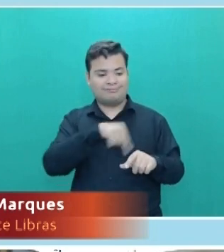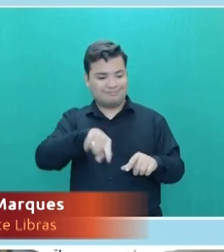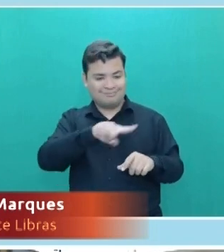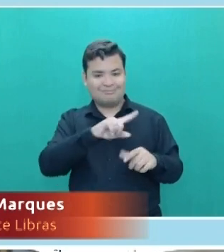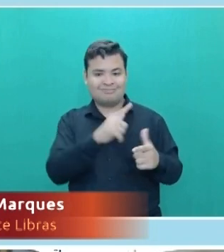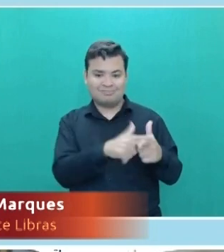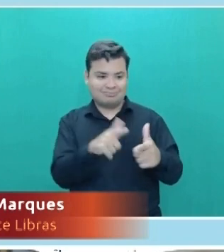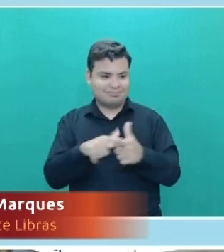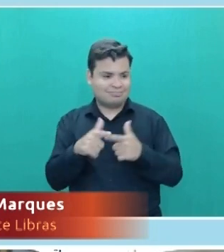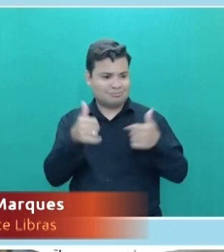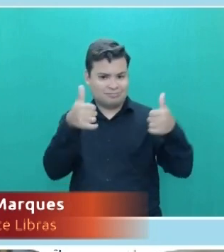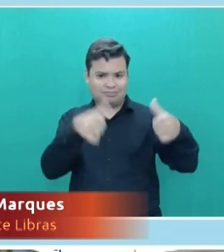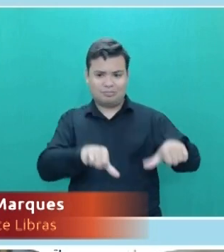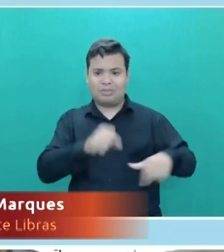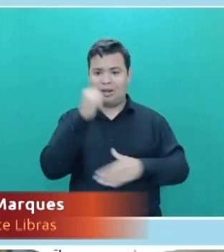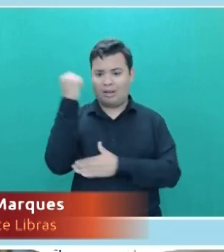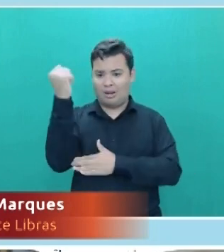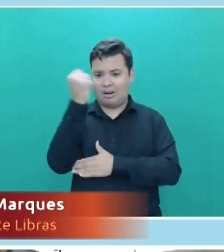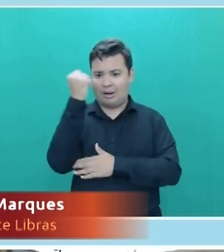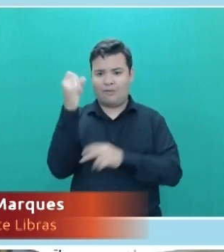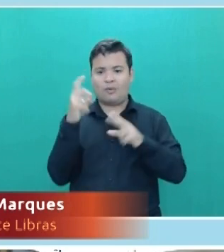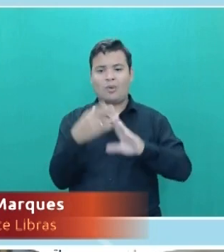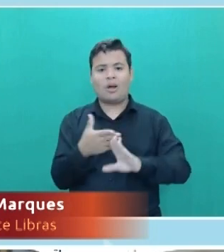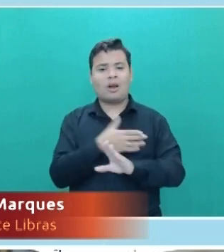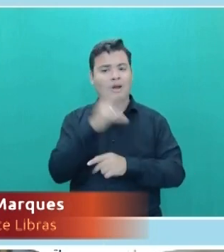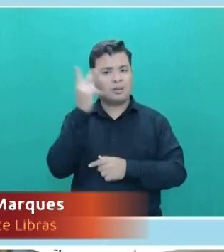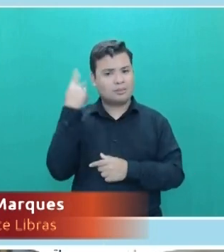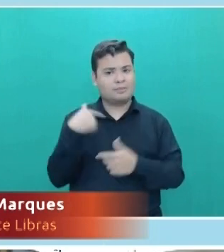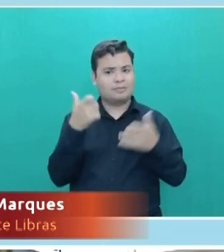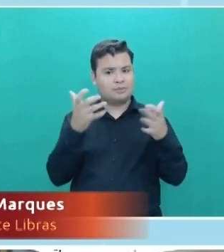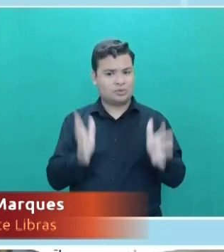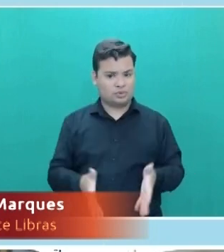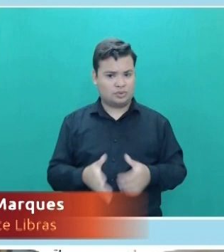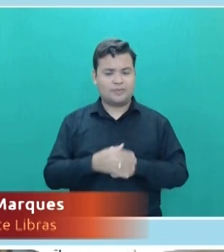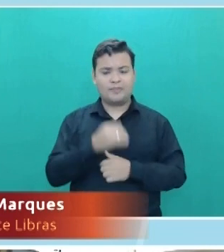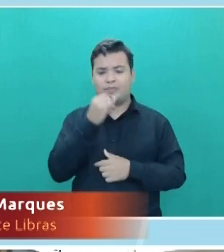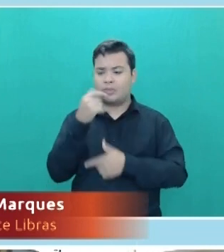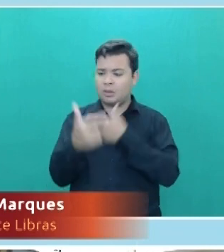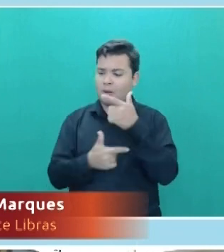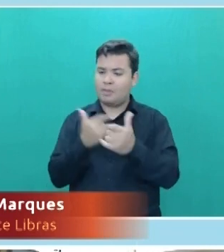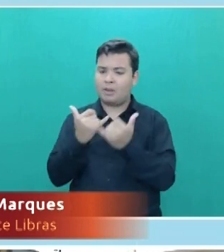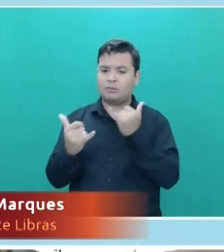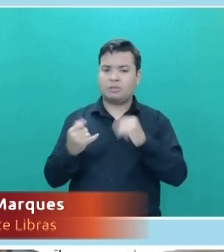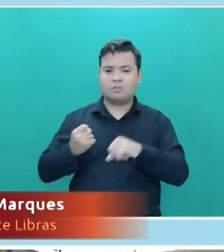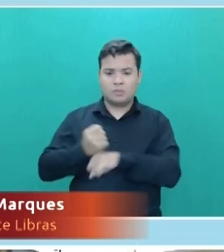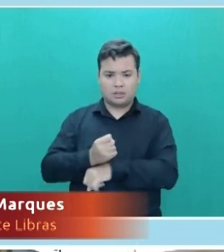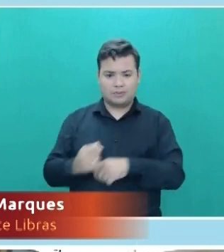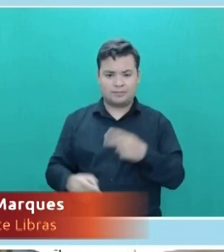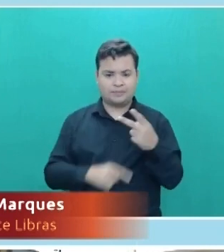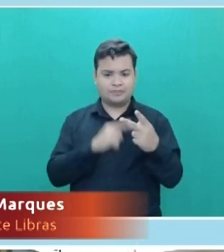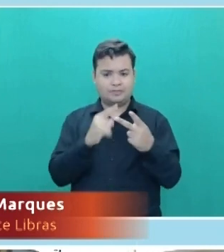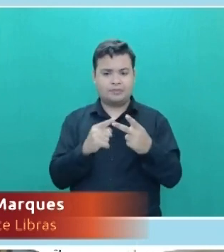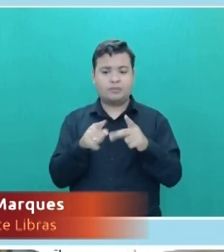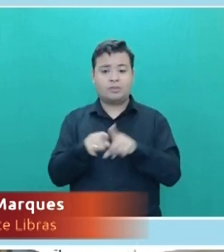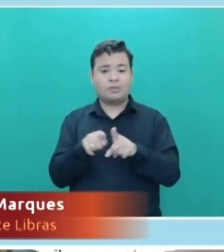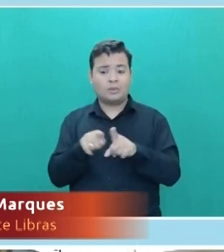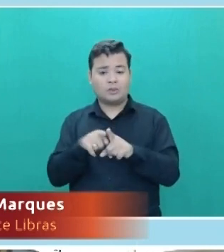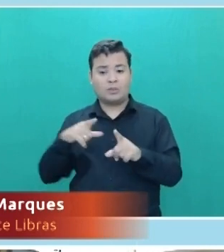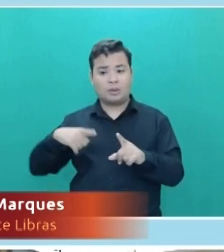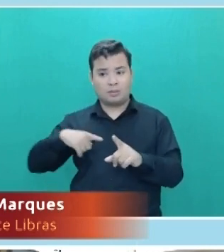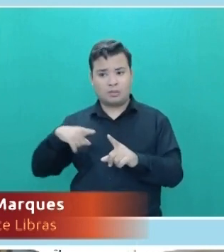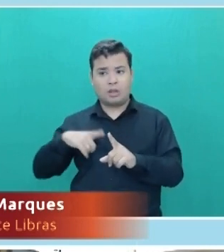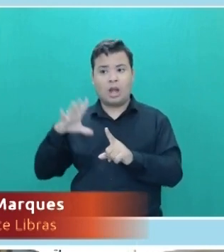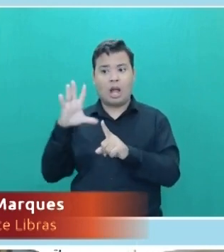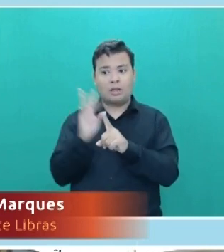mais graves, que é isso que a Camila pontuou para nós. O trabalho análogo ao de escravo, as questões de assédio